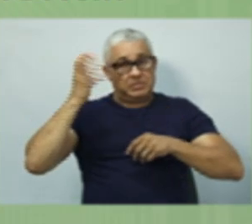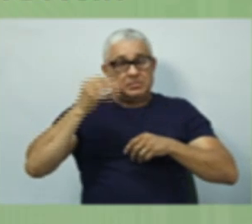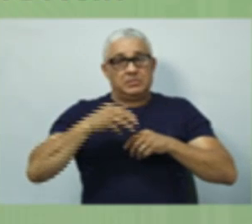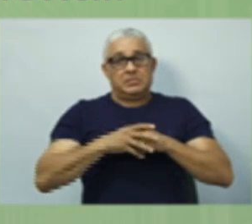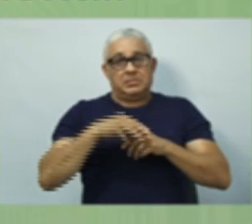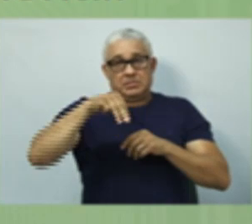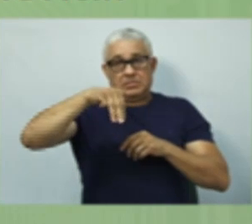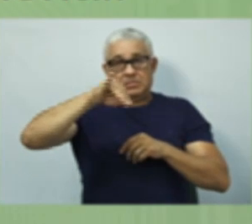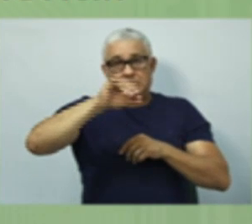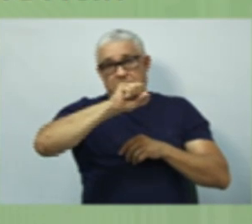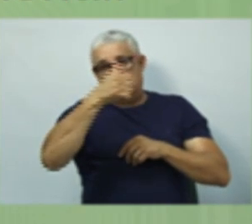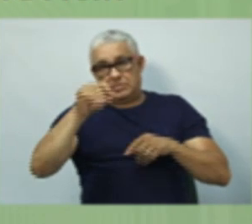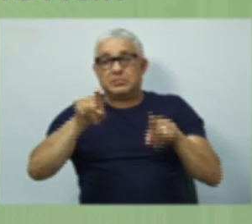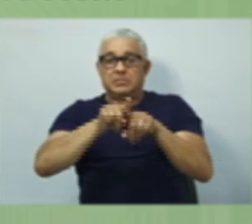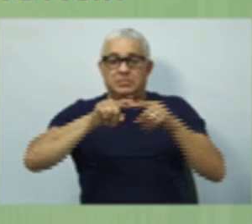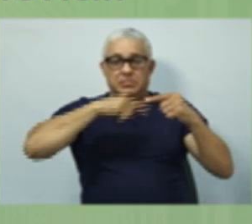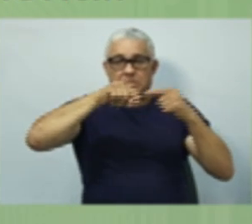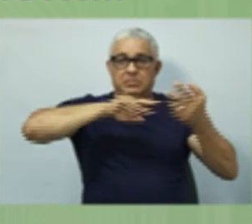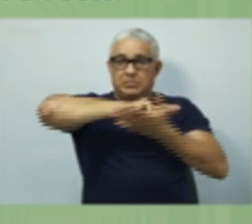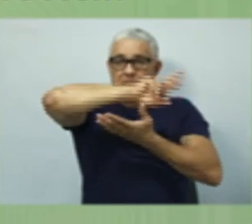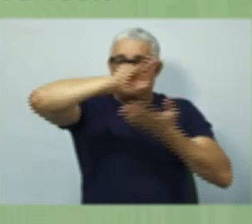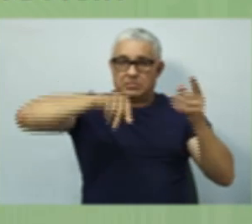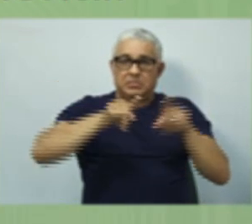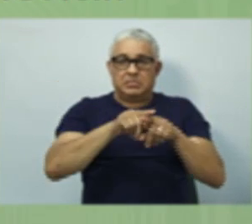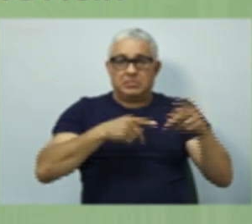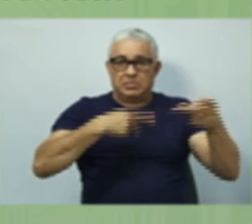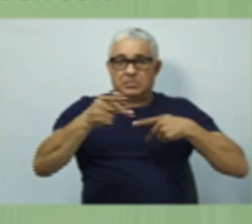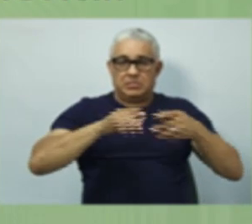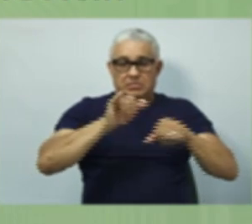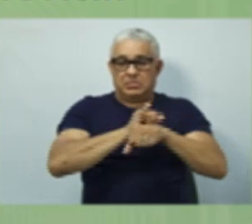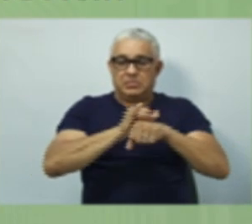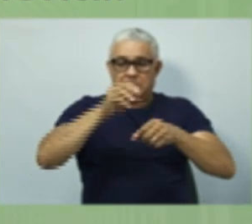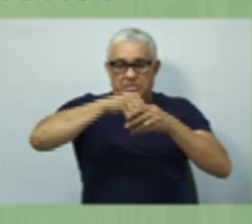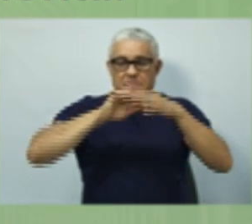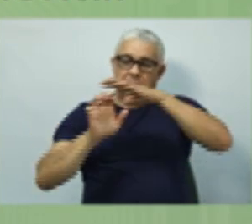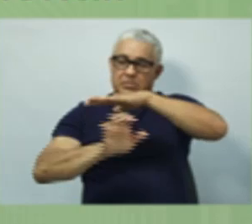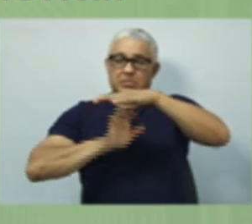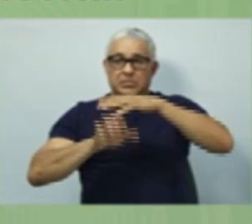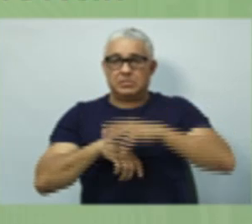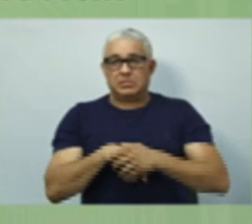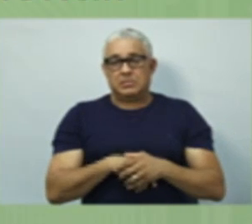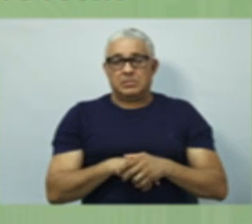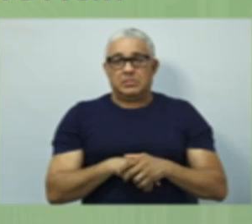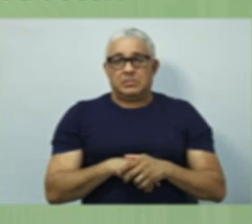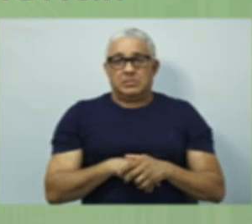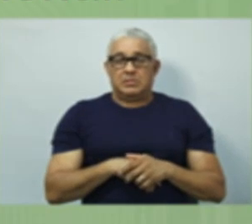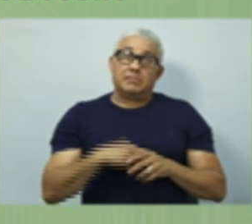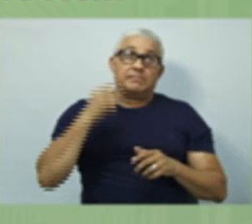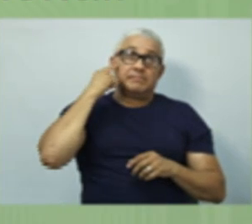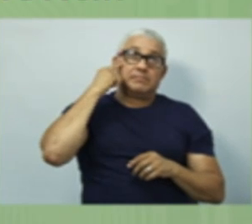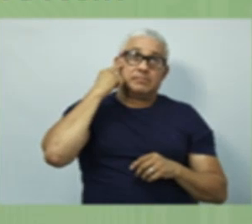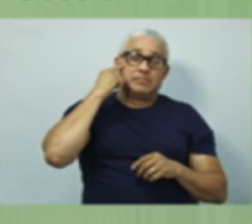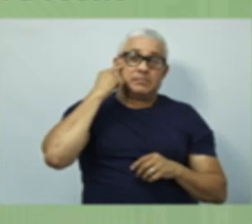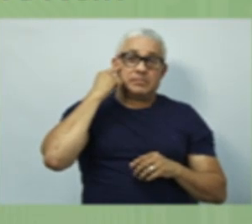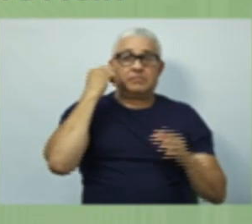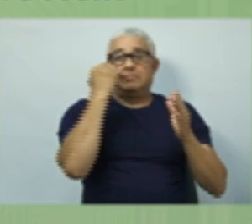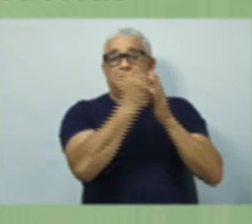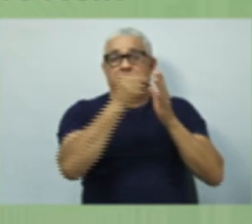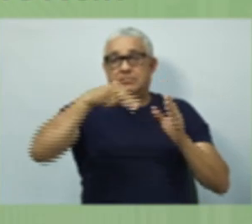missão e os objetivos e os planos estratégicos da organização. Ela vai pensar o